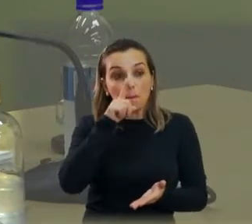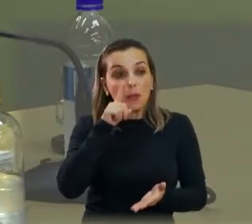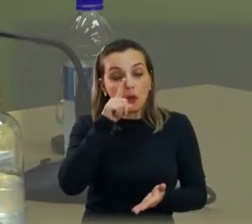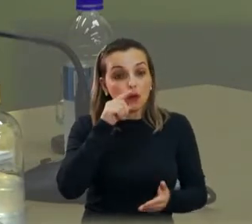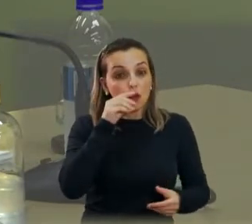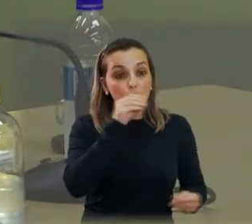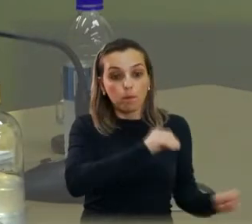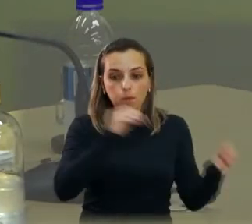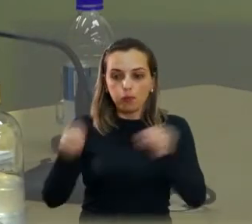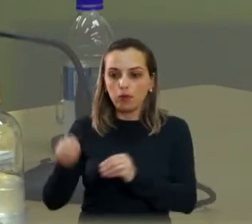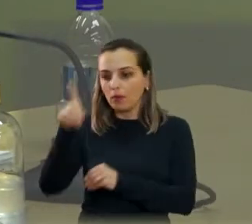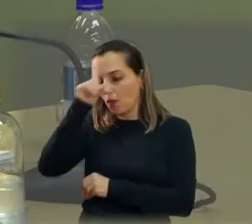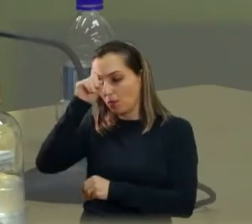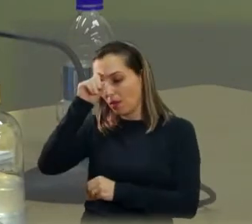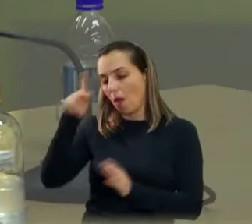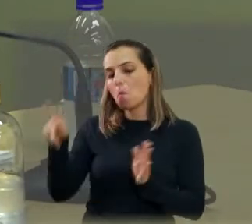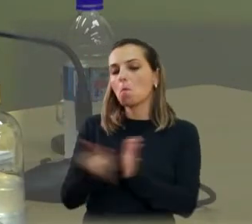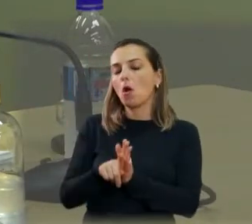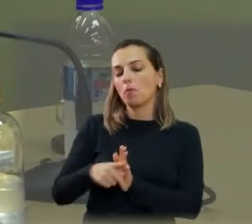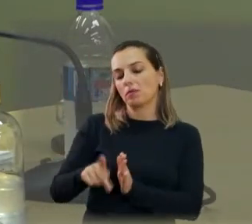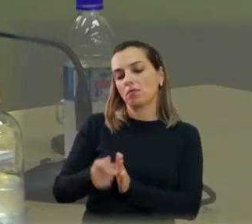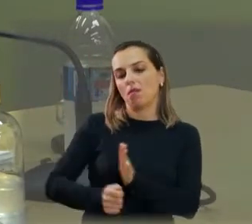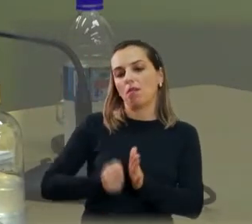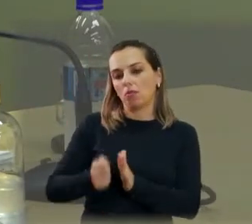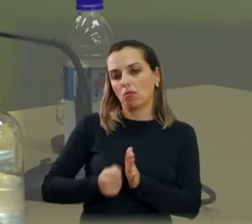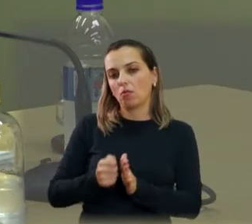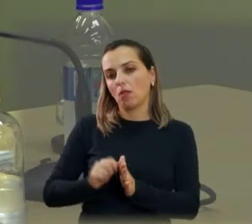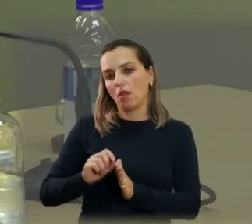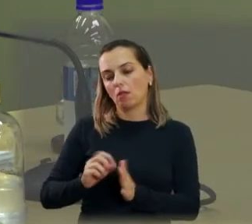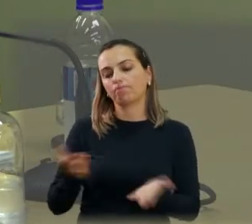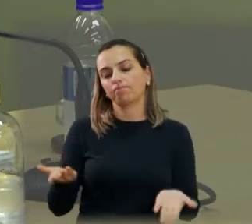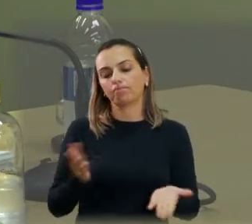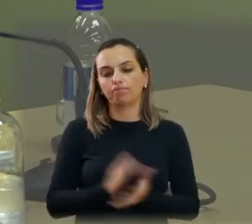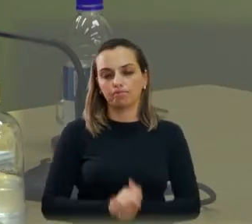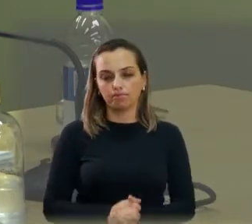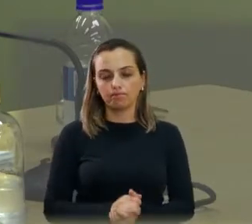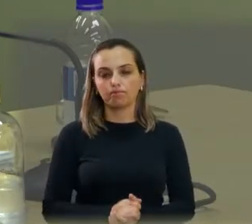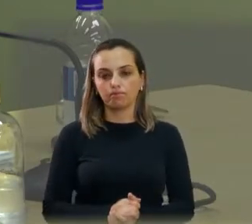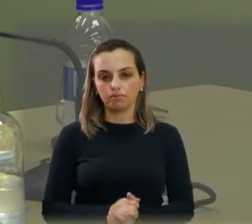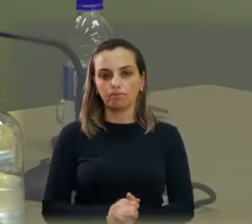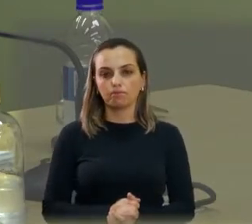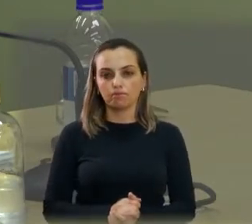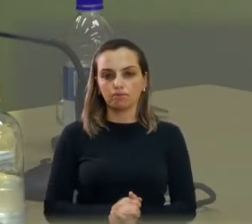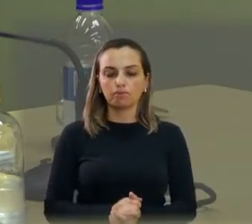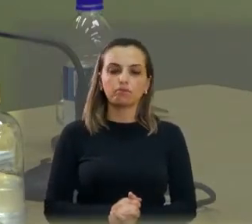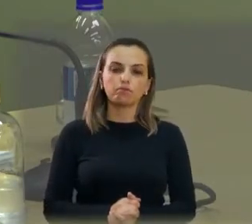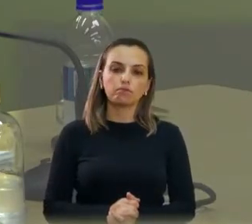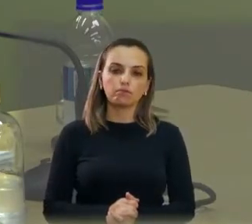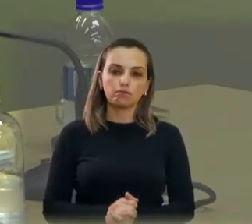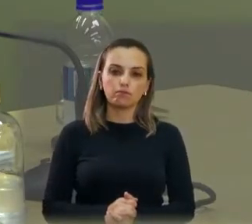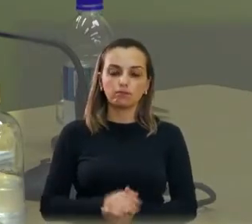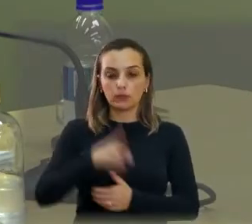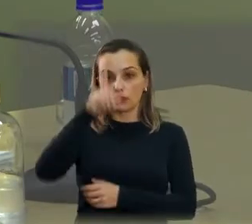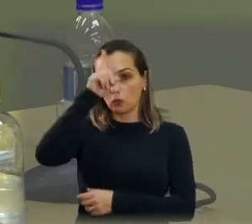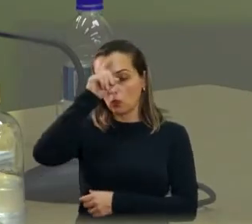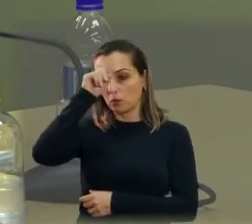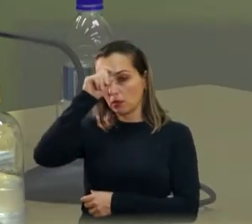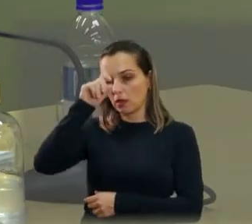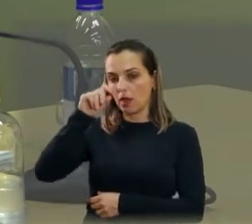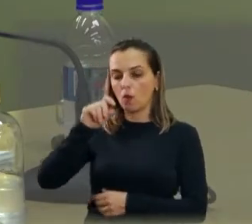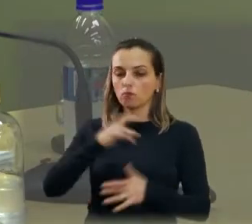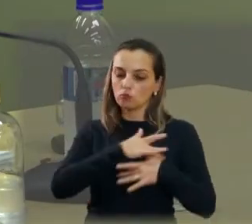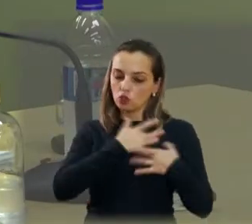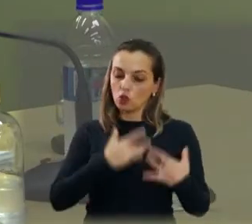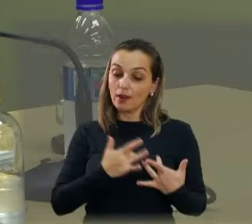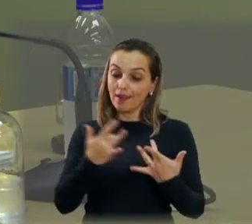aí precisam ir para o hospital de campanha ou para outra unidade. Hospital de Solidariedade, como é o nome,